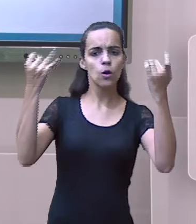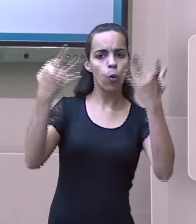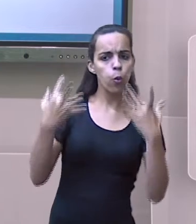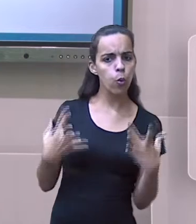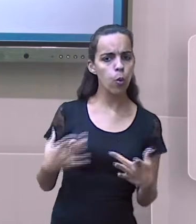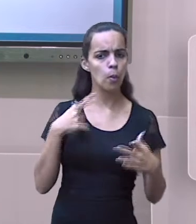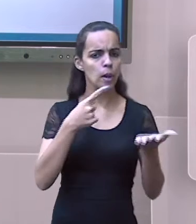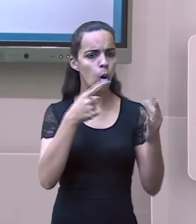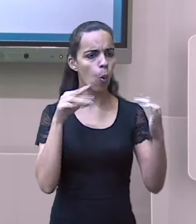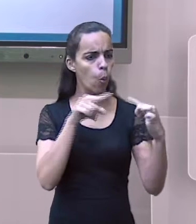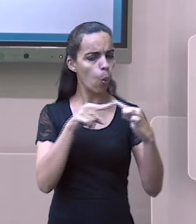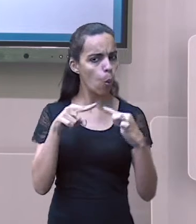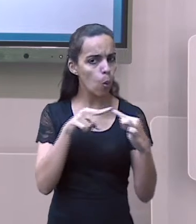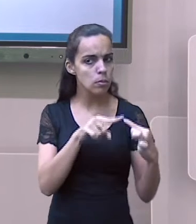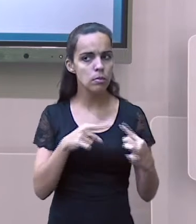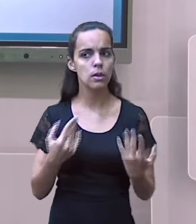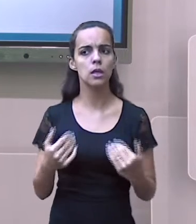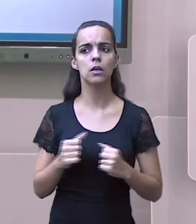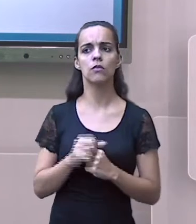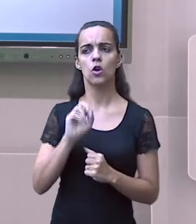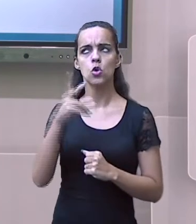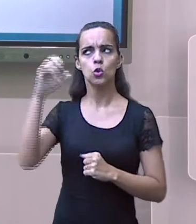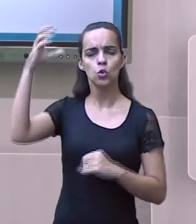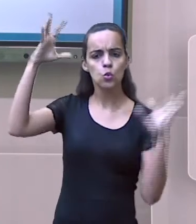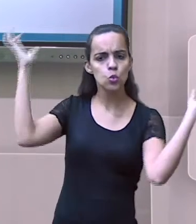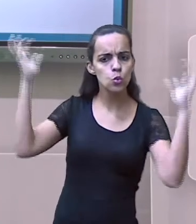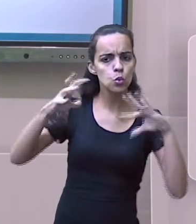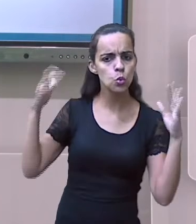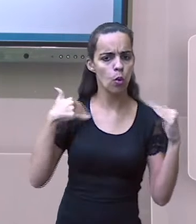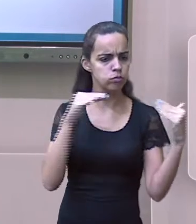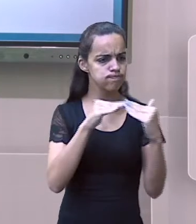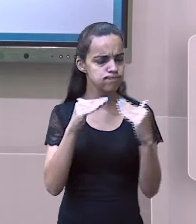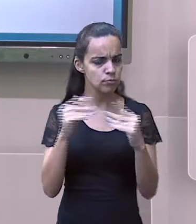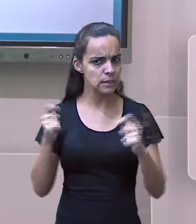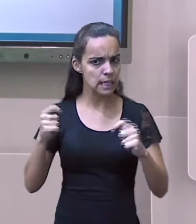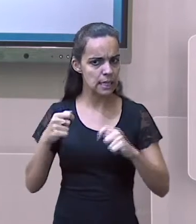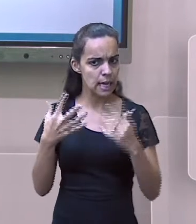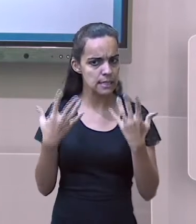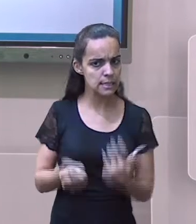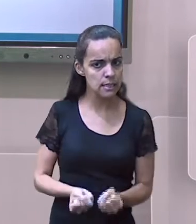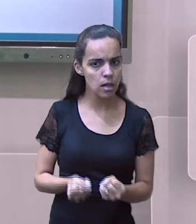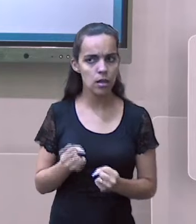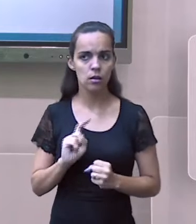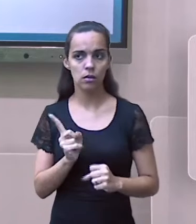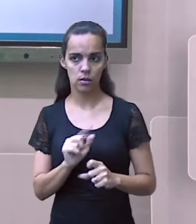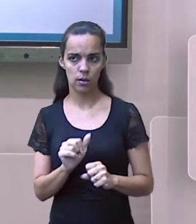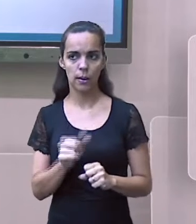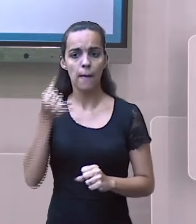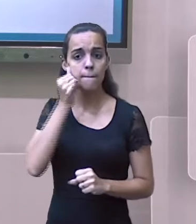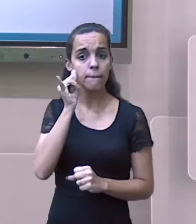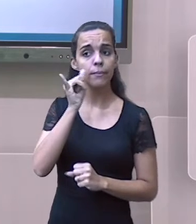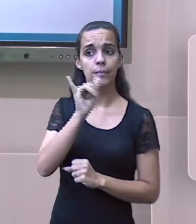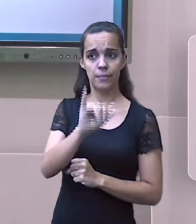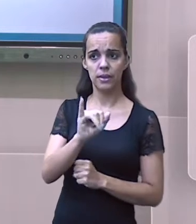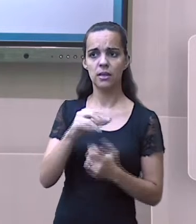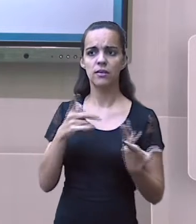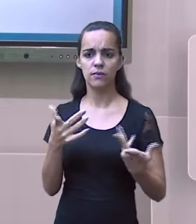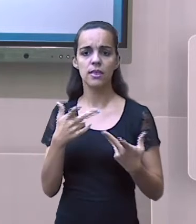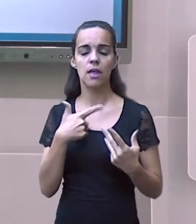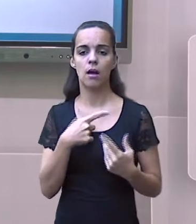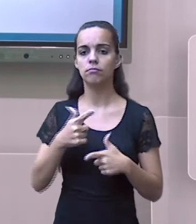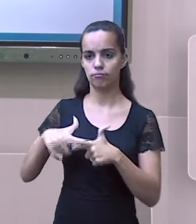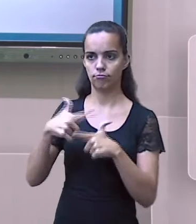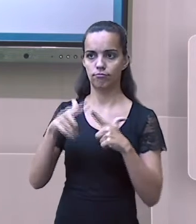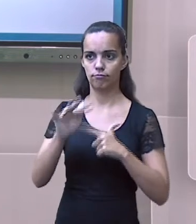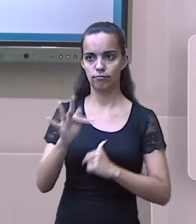aí, pouca chuva, mais abafado, nós precisamos entender as